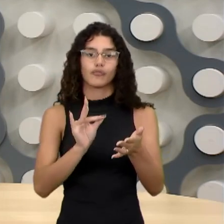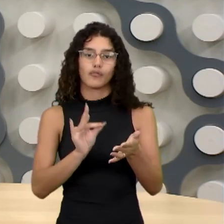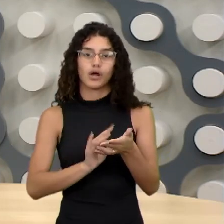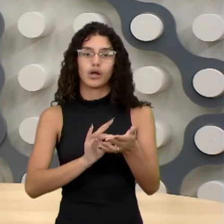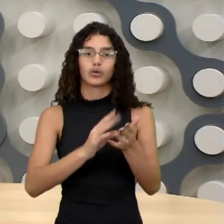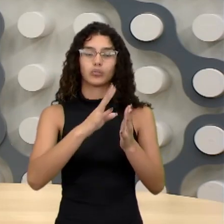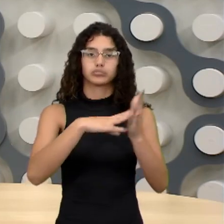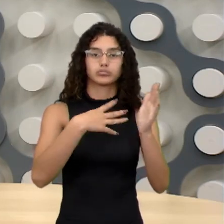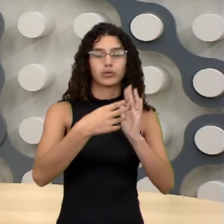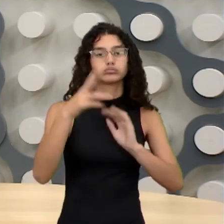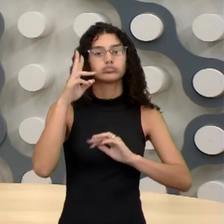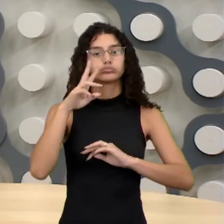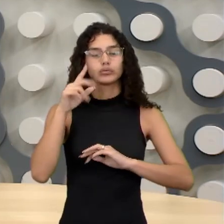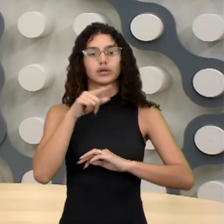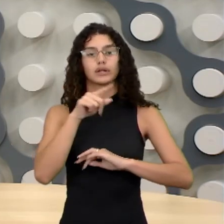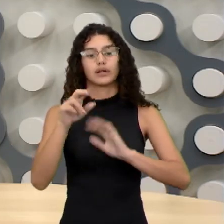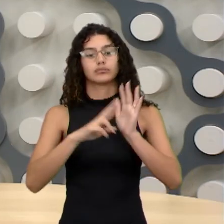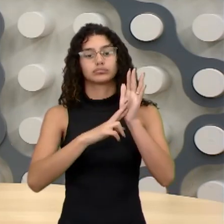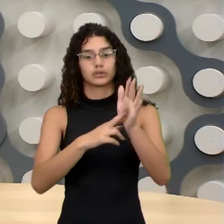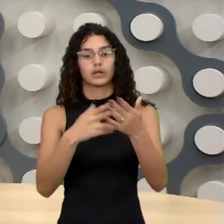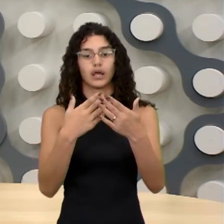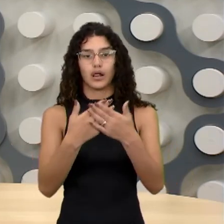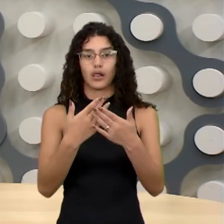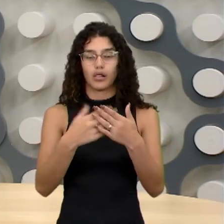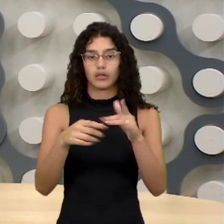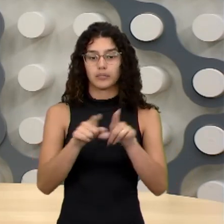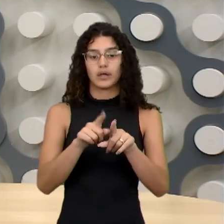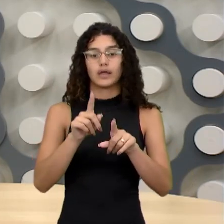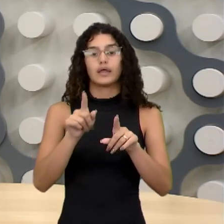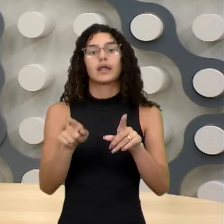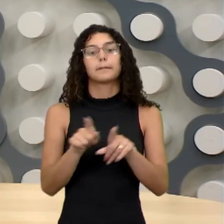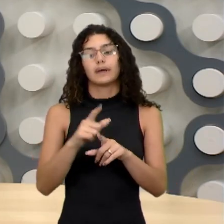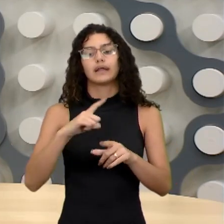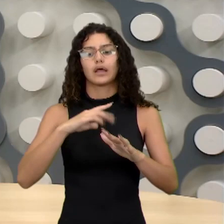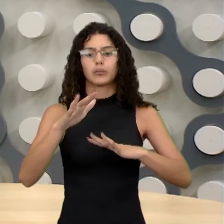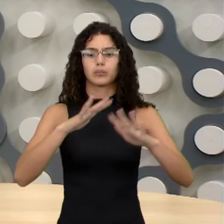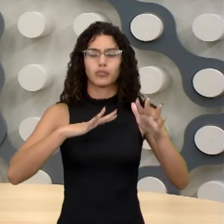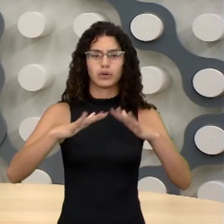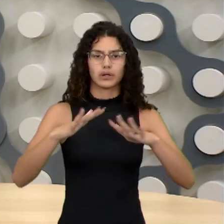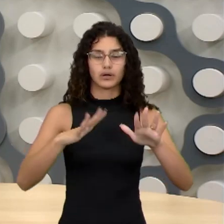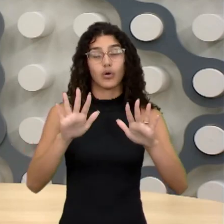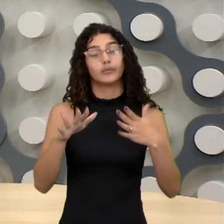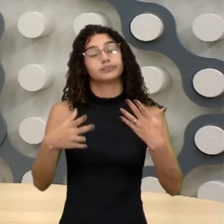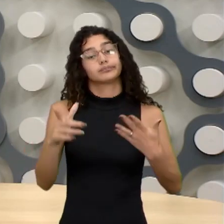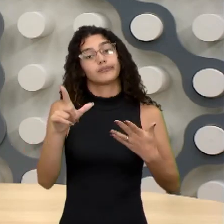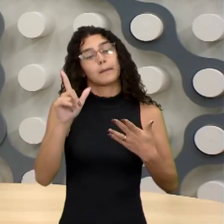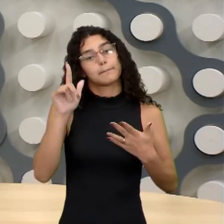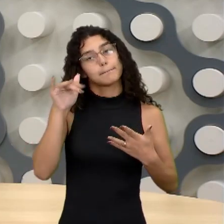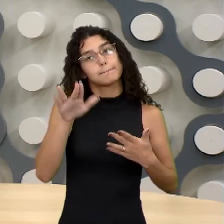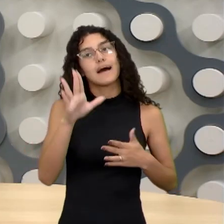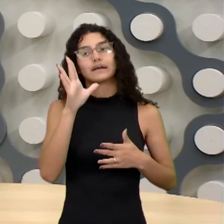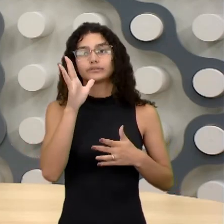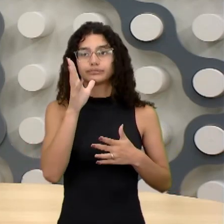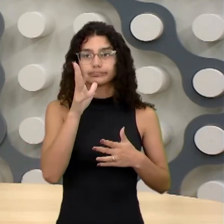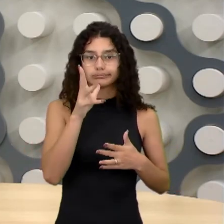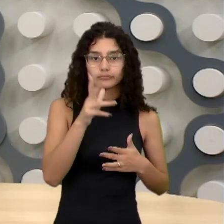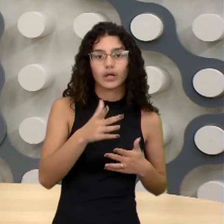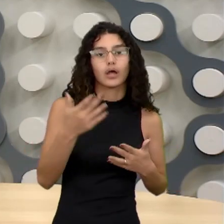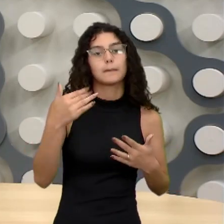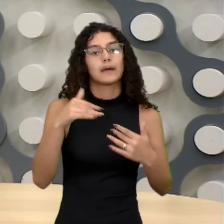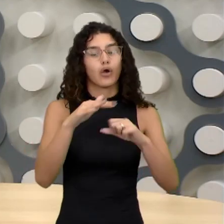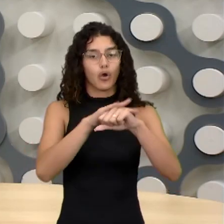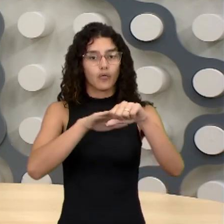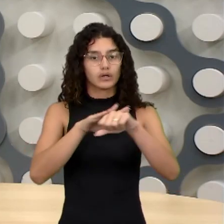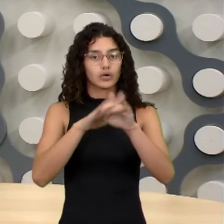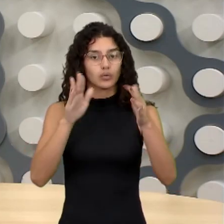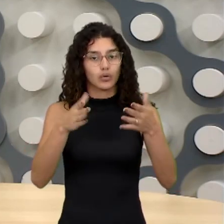do tempo histórico que vocês aprendem de história, ela tem movimentações. Lógico que é muito mais lento. Então, nós estamos discutindo